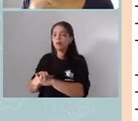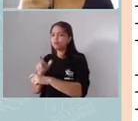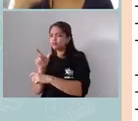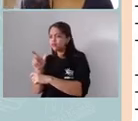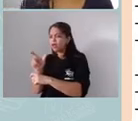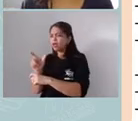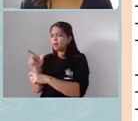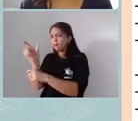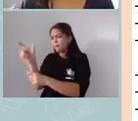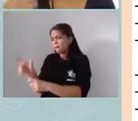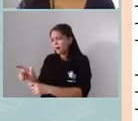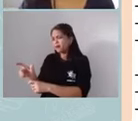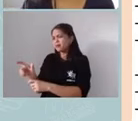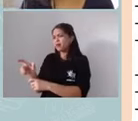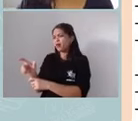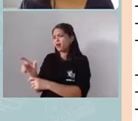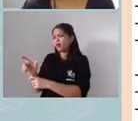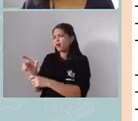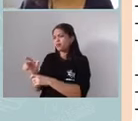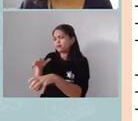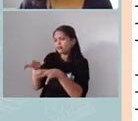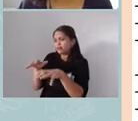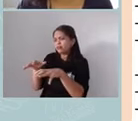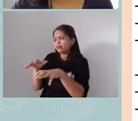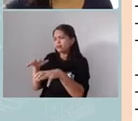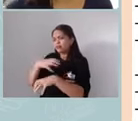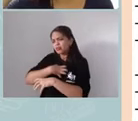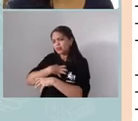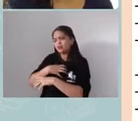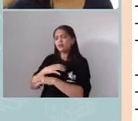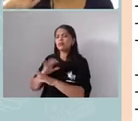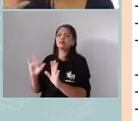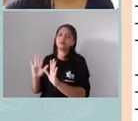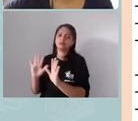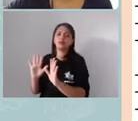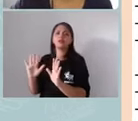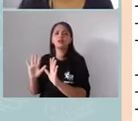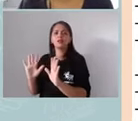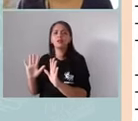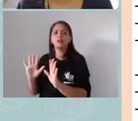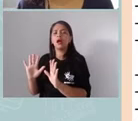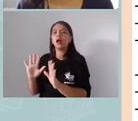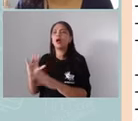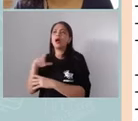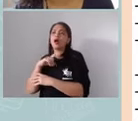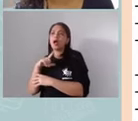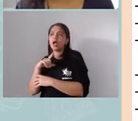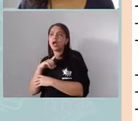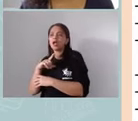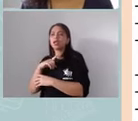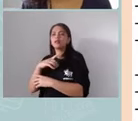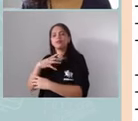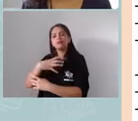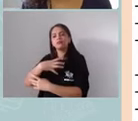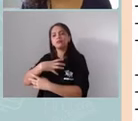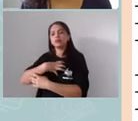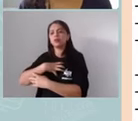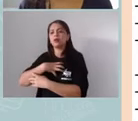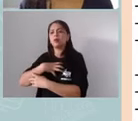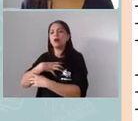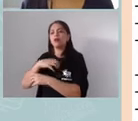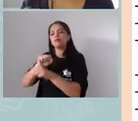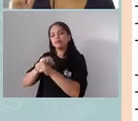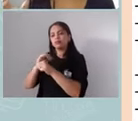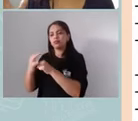que não vai manifestar os sintomas. Então, se fala muito, né, inclusive aí na mídia, né, os portadores assintomáticos da